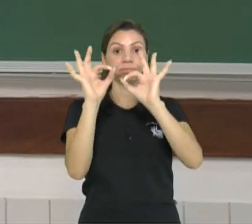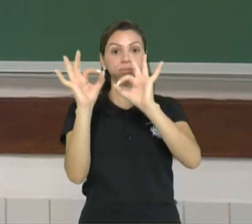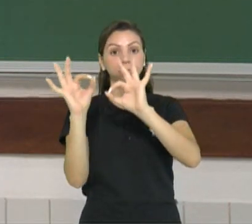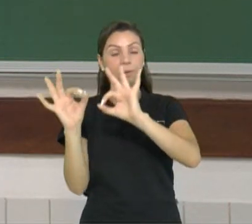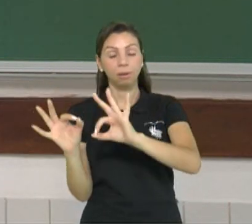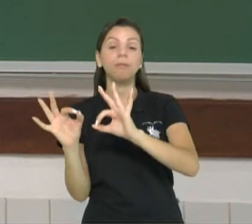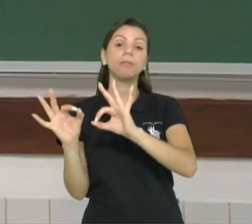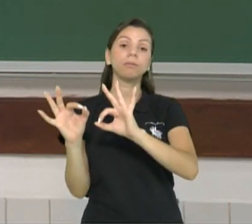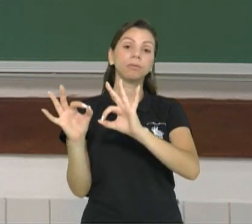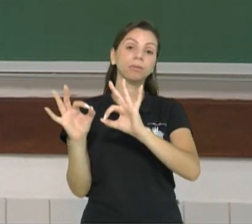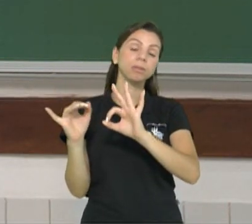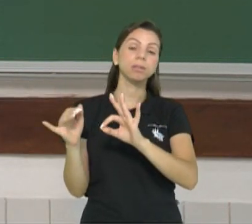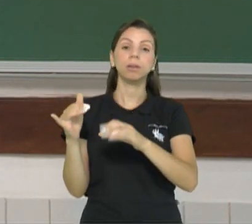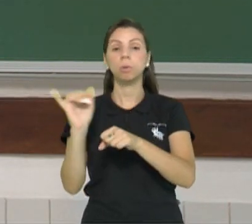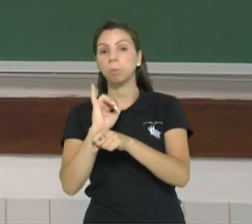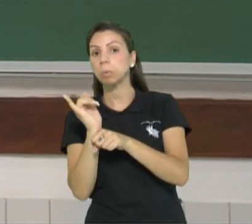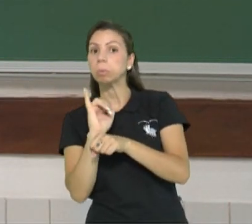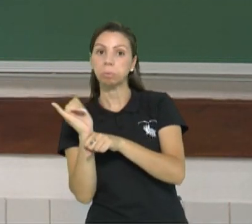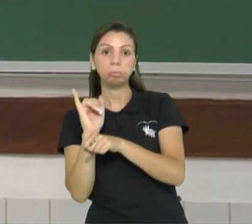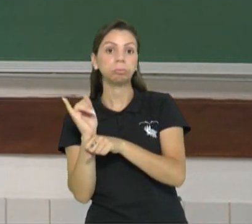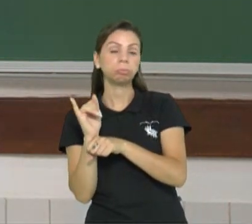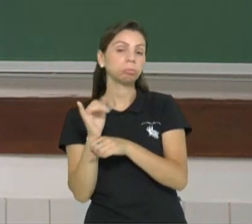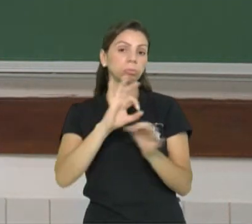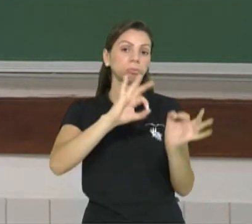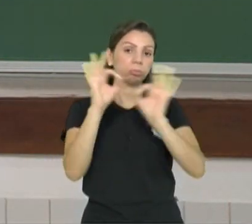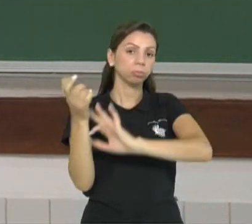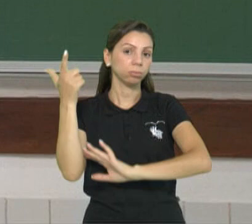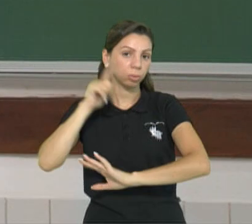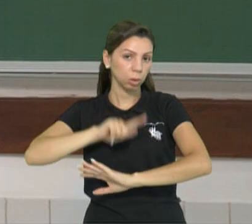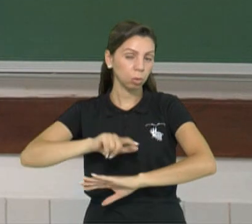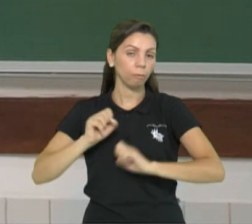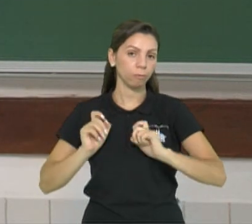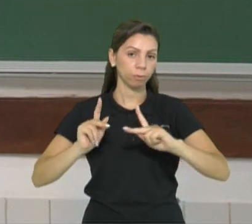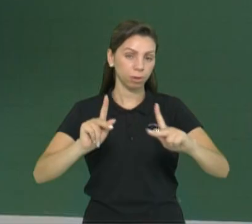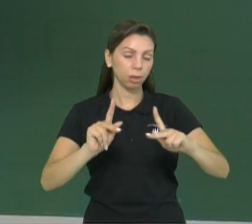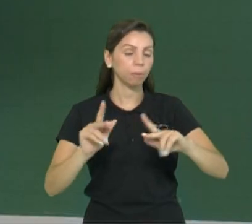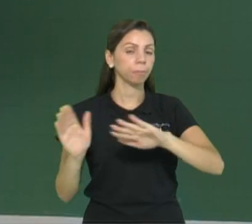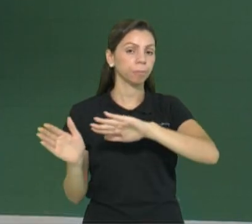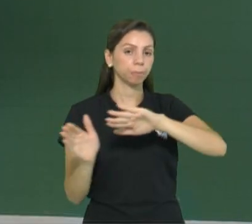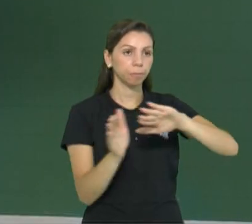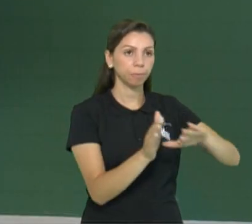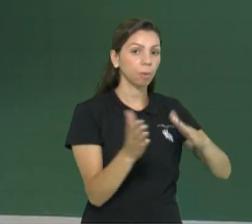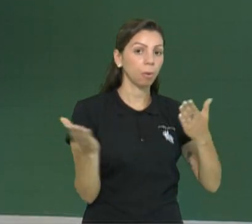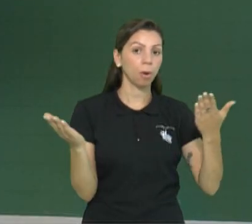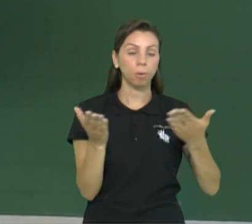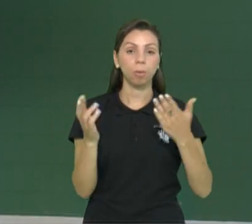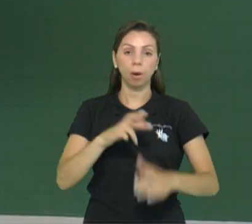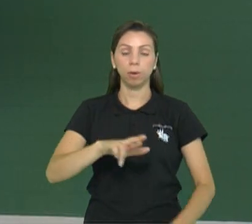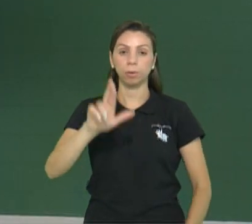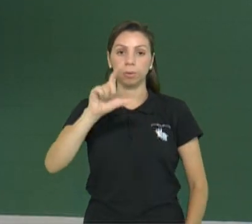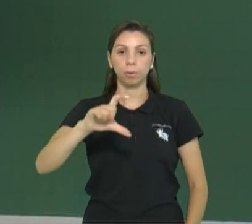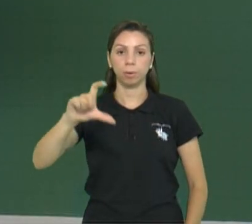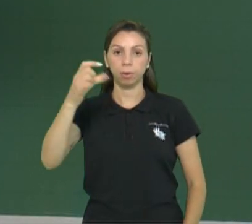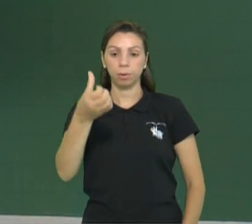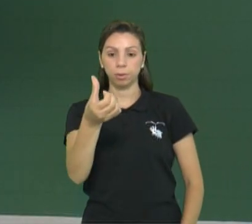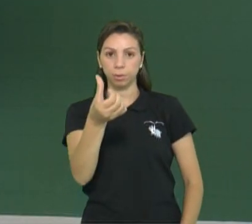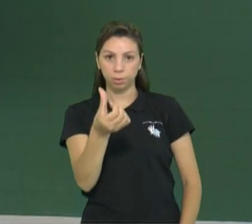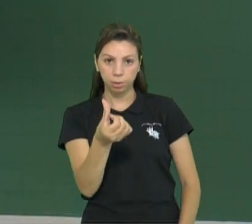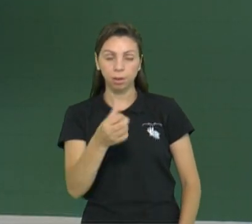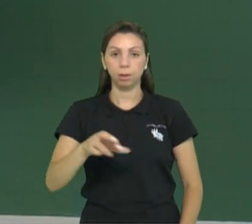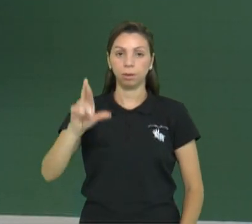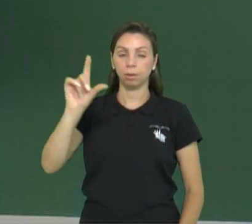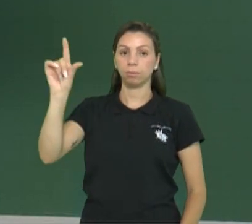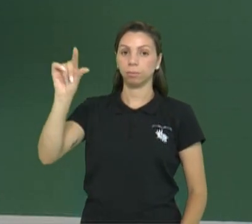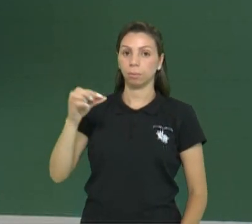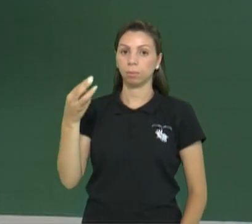aqui. Vocês podem ir lá no YouTube e assistir novamente. Então vamos dar uma olhadinha aqui. Nós temos que o raio maior vale 6, o raio menor